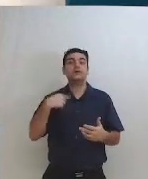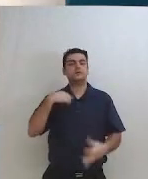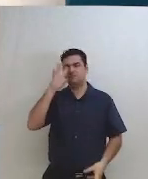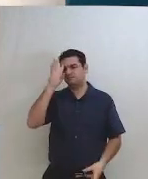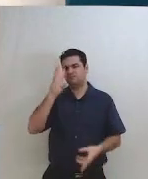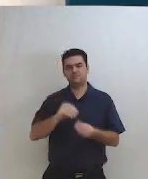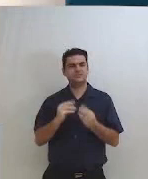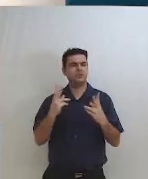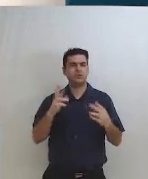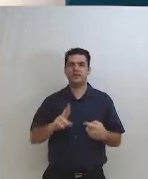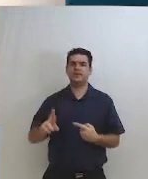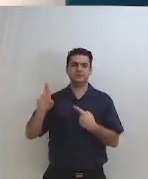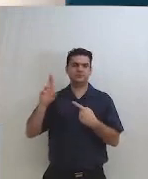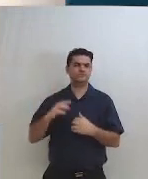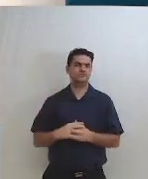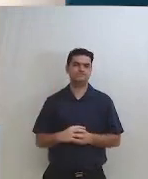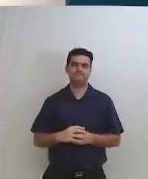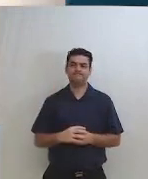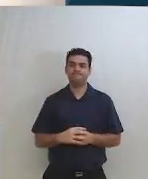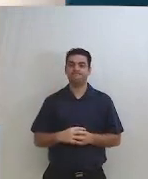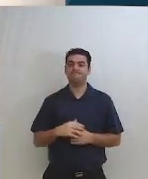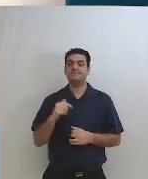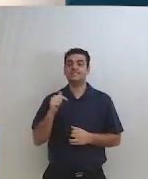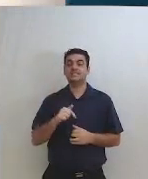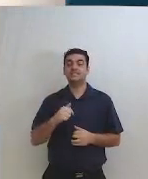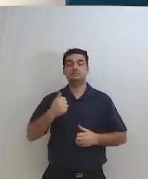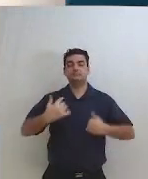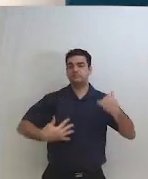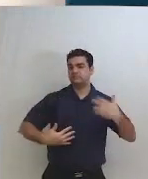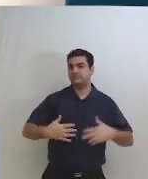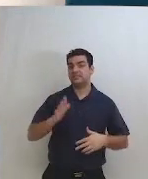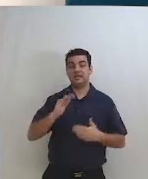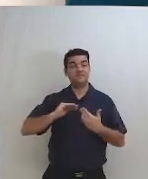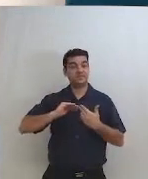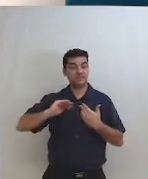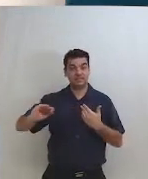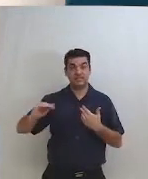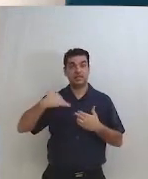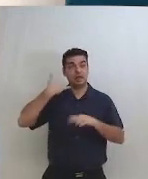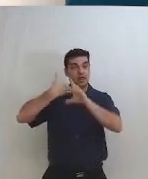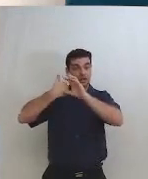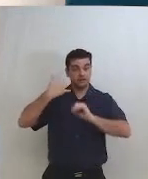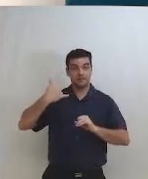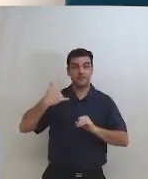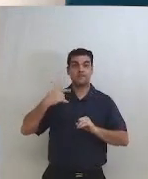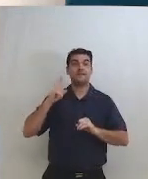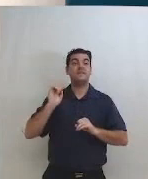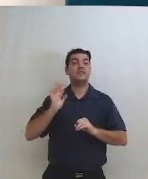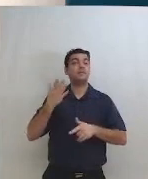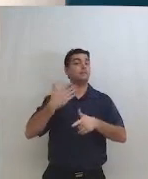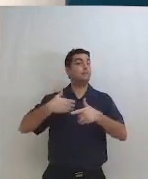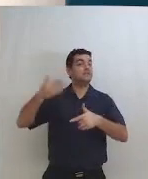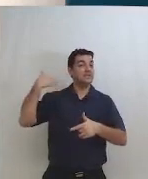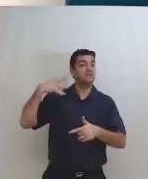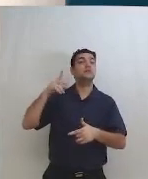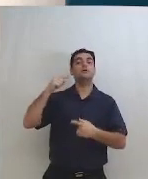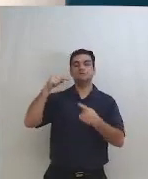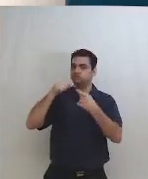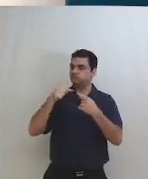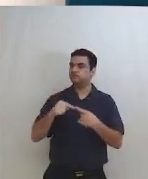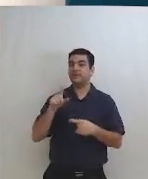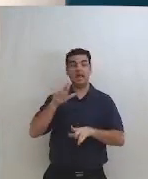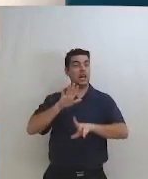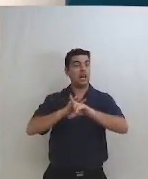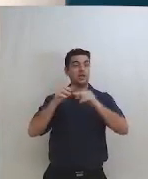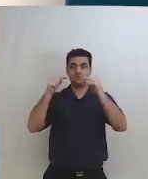relator. Diversamente do alegado na impetração, o afastamento do sigilo telefônico judicialmente autorizado deu-se em absoluta consonância com a lei, tendo em vista que